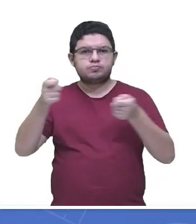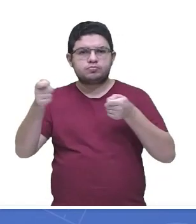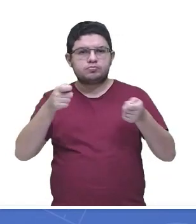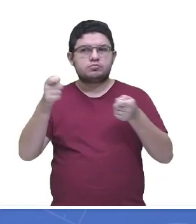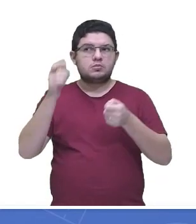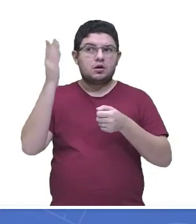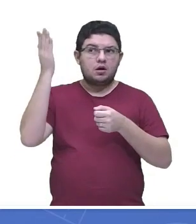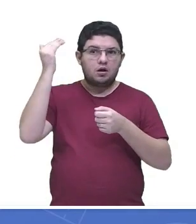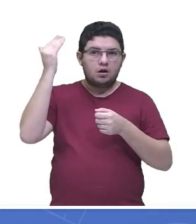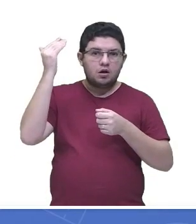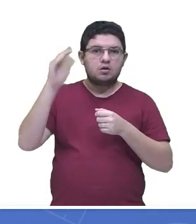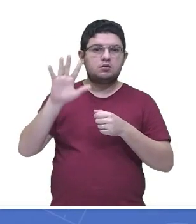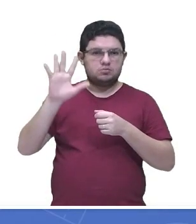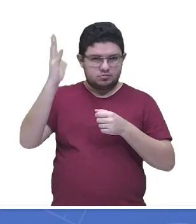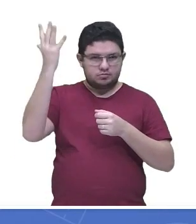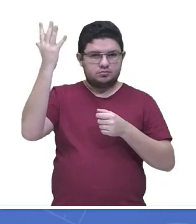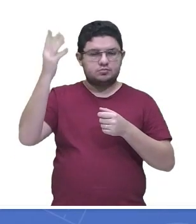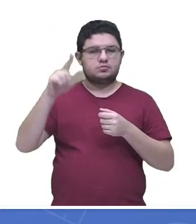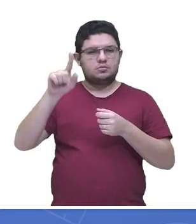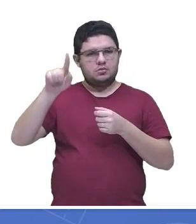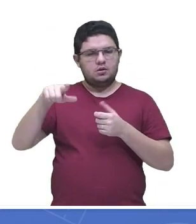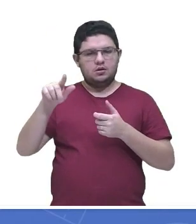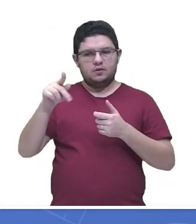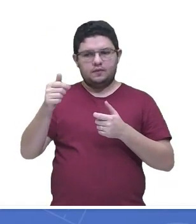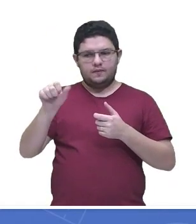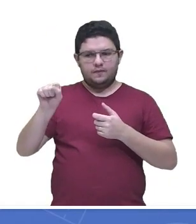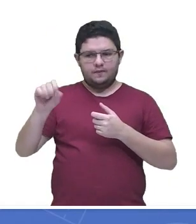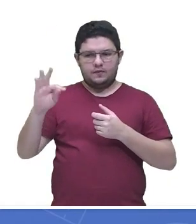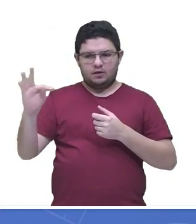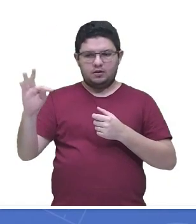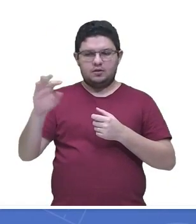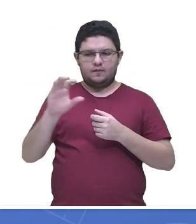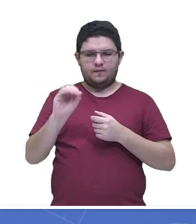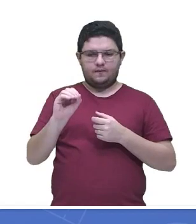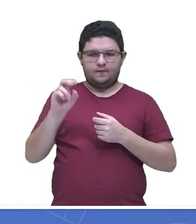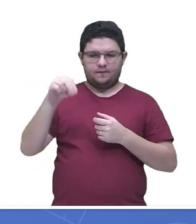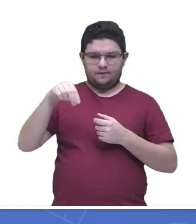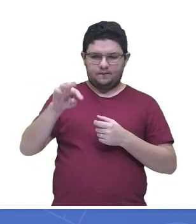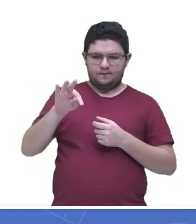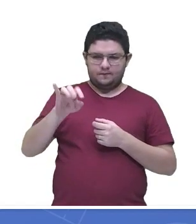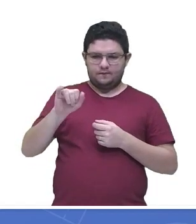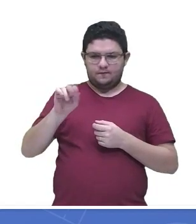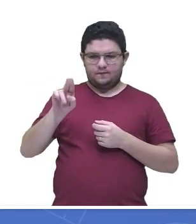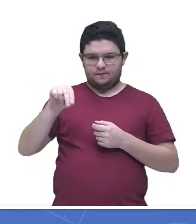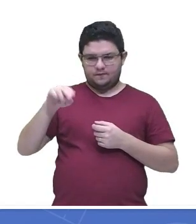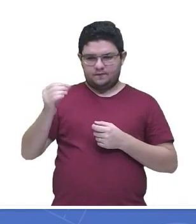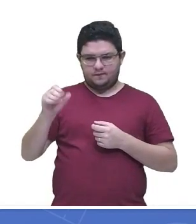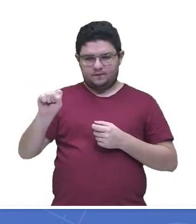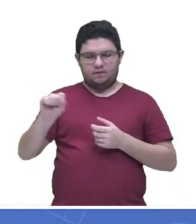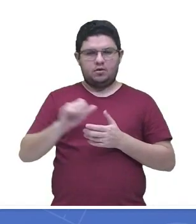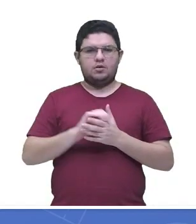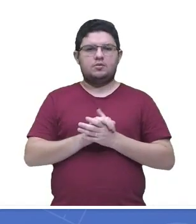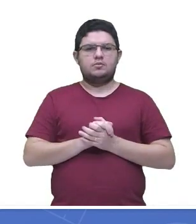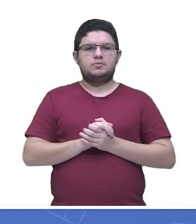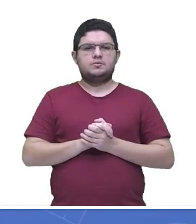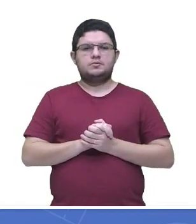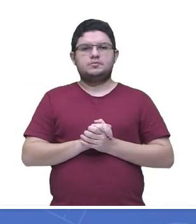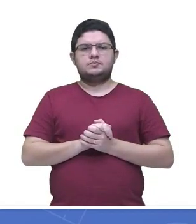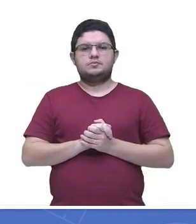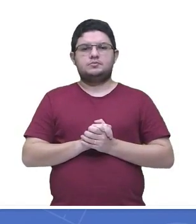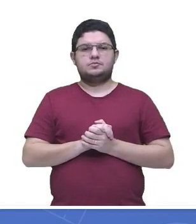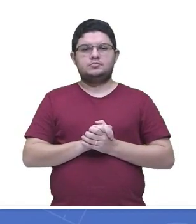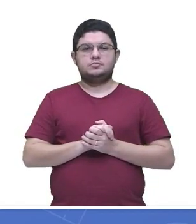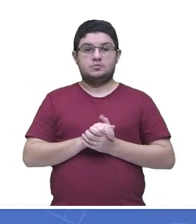no passado, que vocês vão estudar aqui comigo, o past continuous, tá? Que é o passado contínuo,